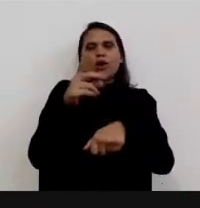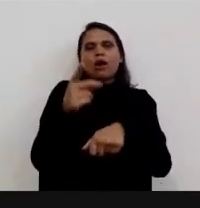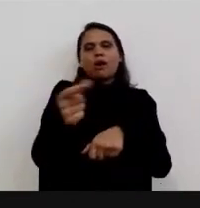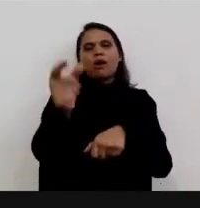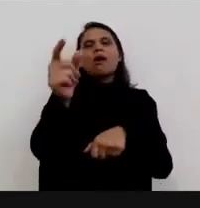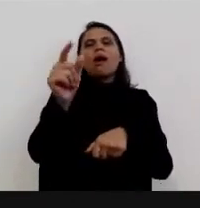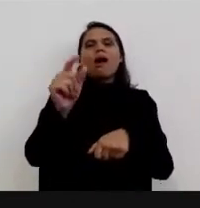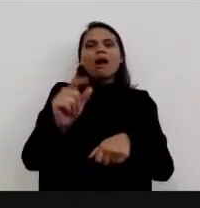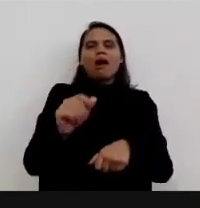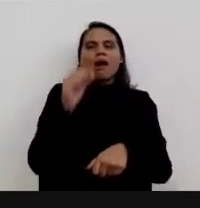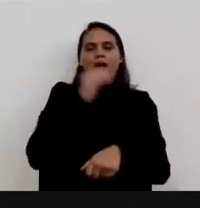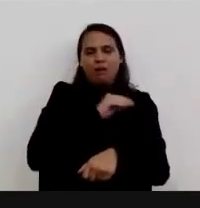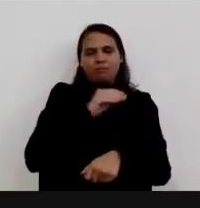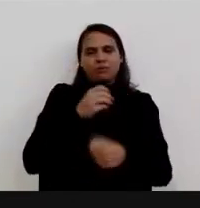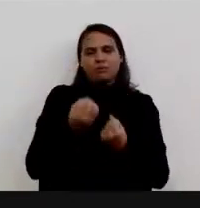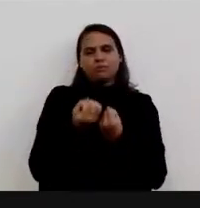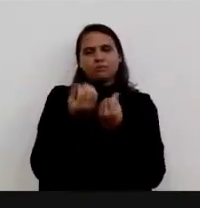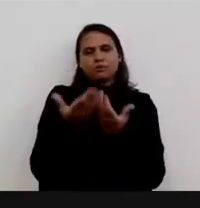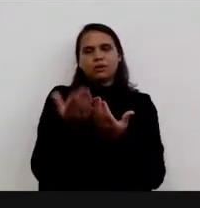Bom,